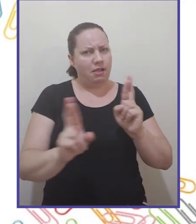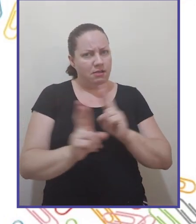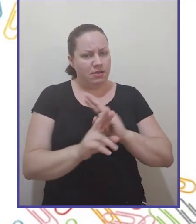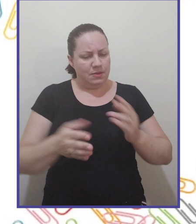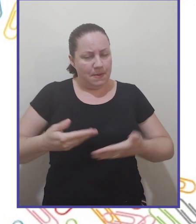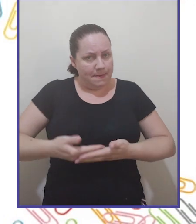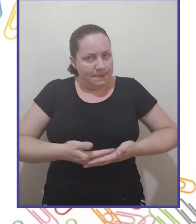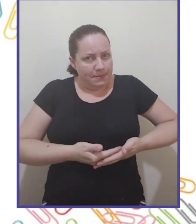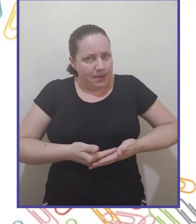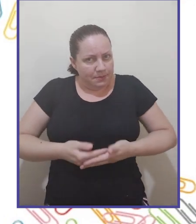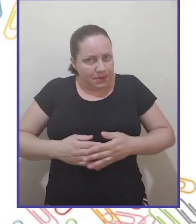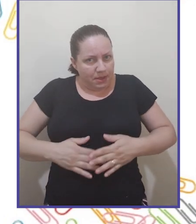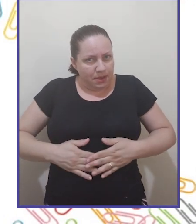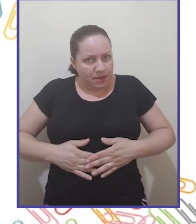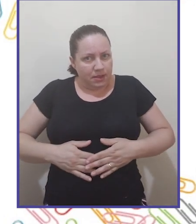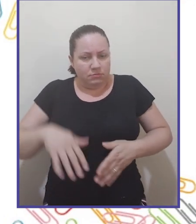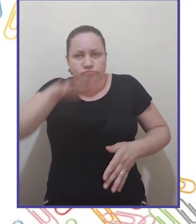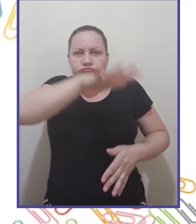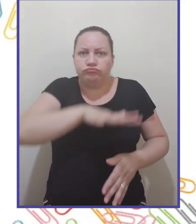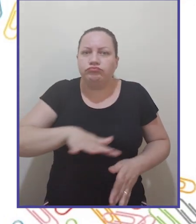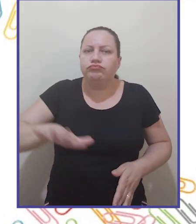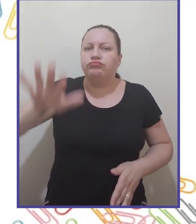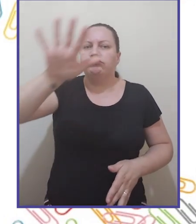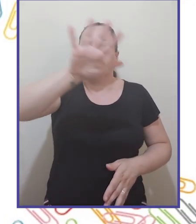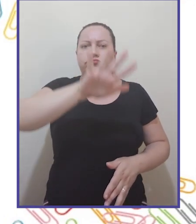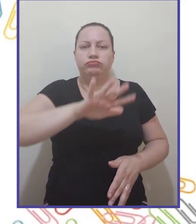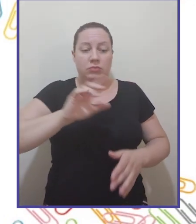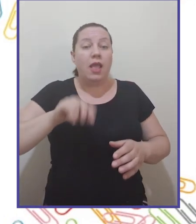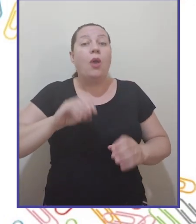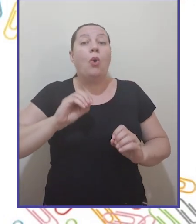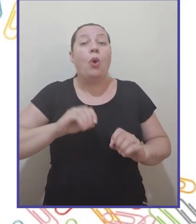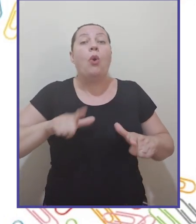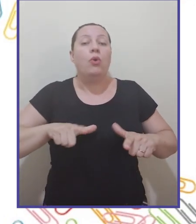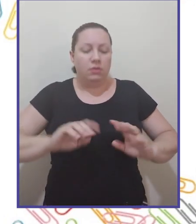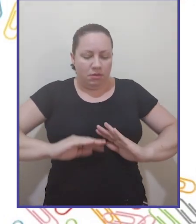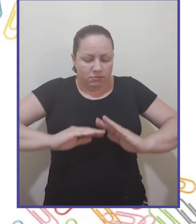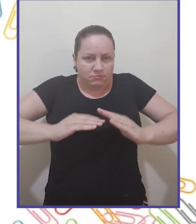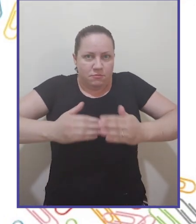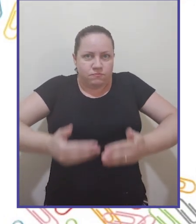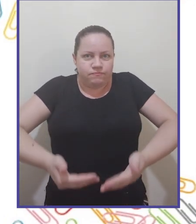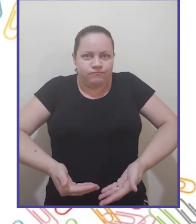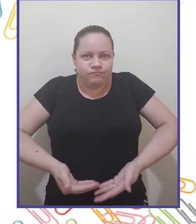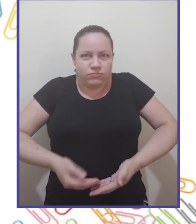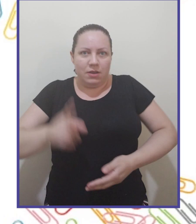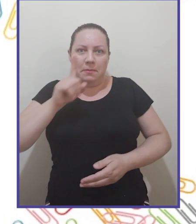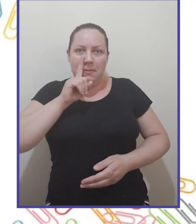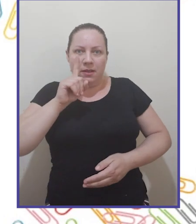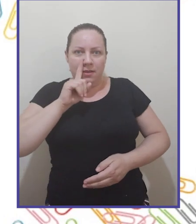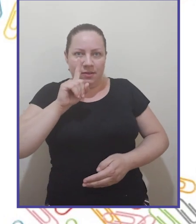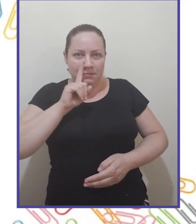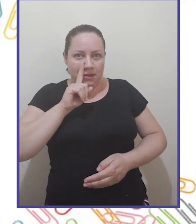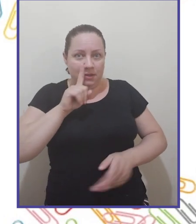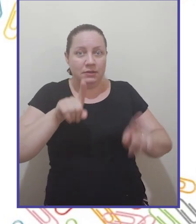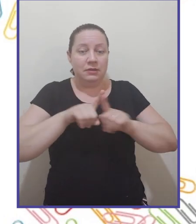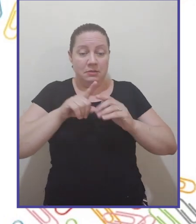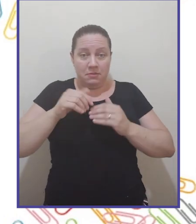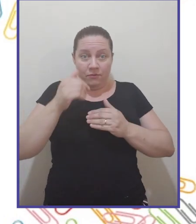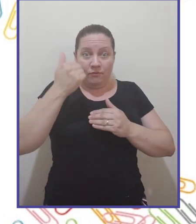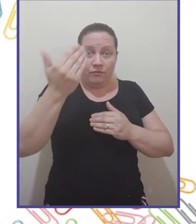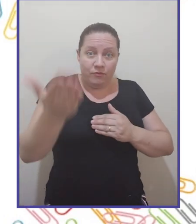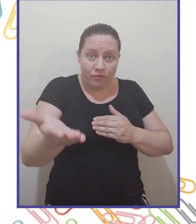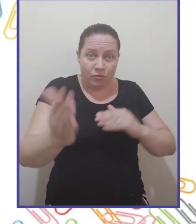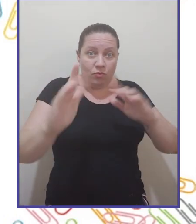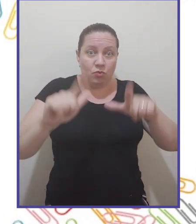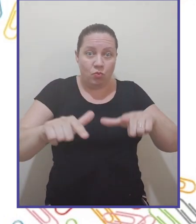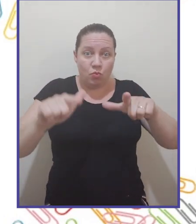bebê, o seu ambiente, que é a bolsa amniótica no útero, no corpo da mãe, e o meio externo,